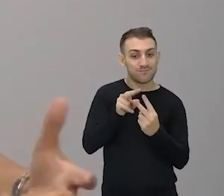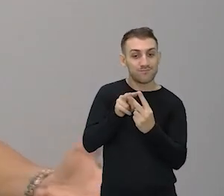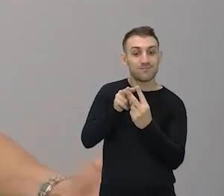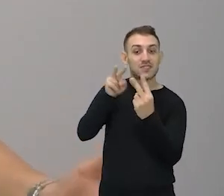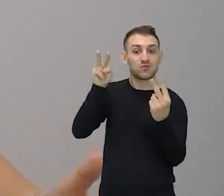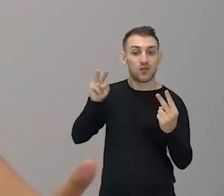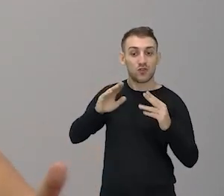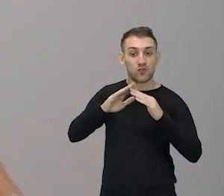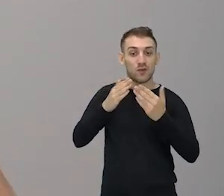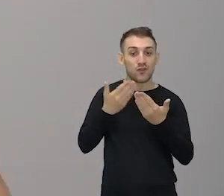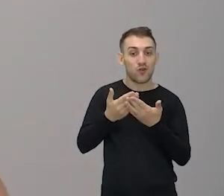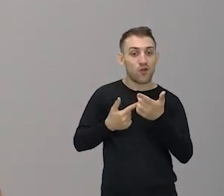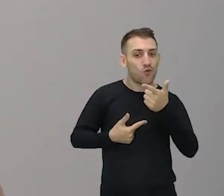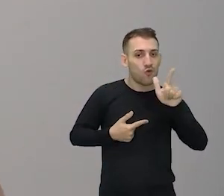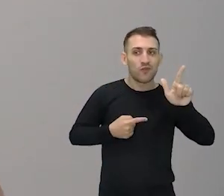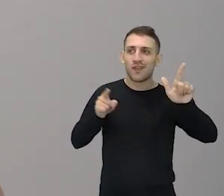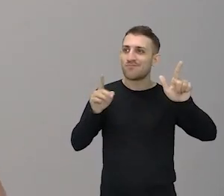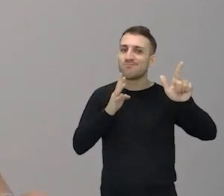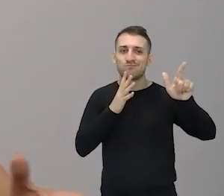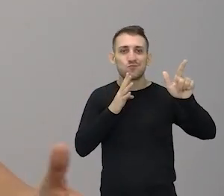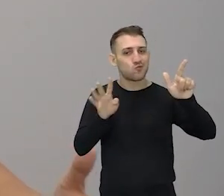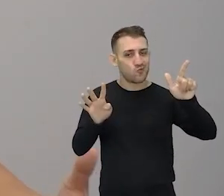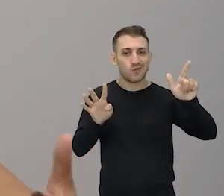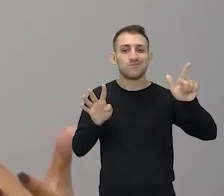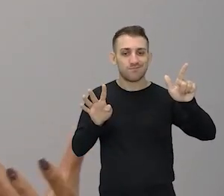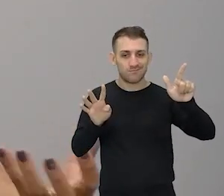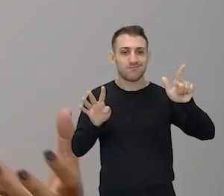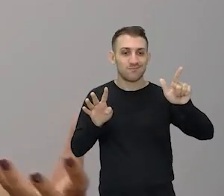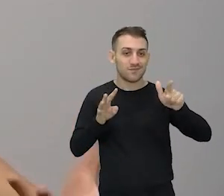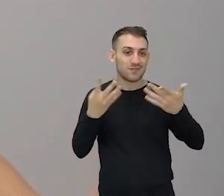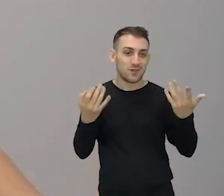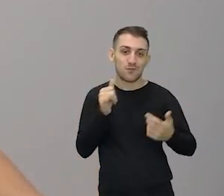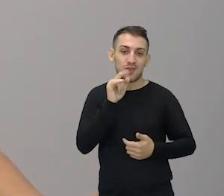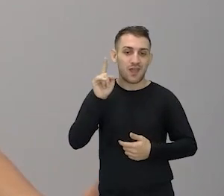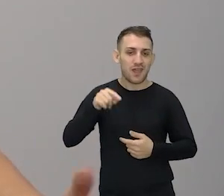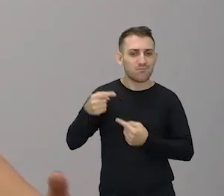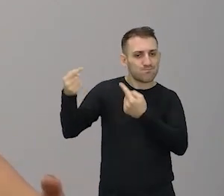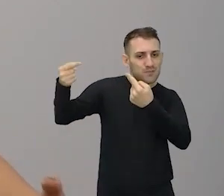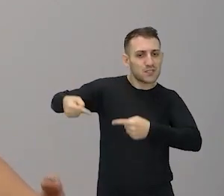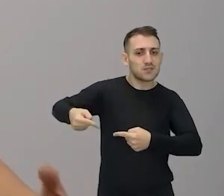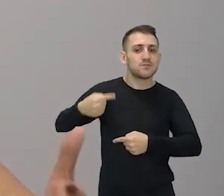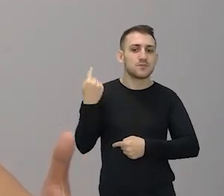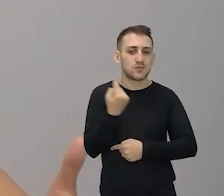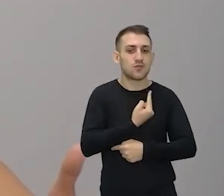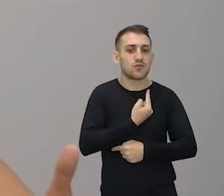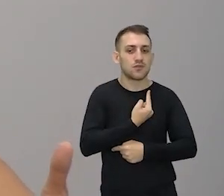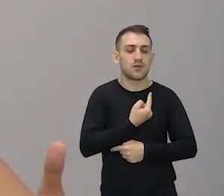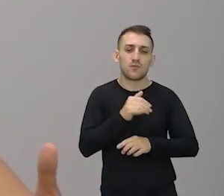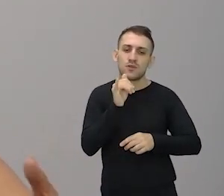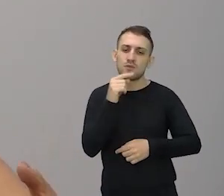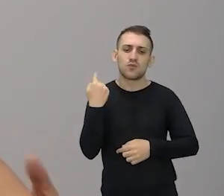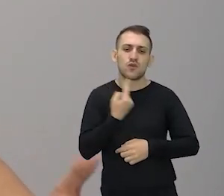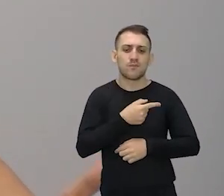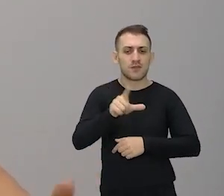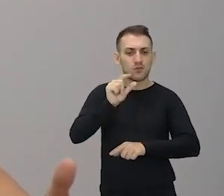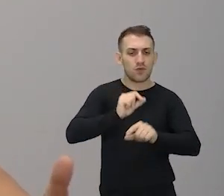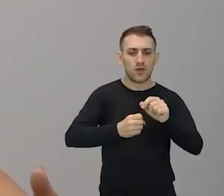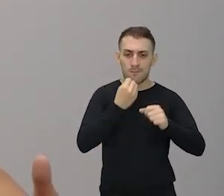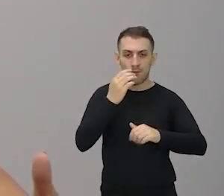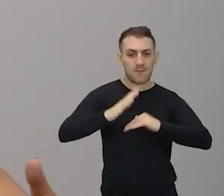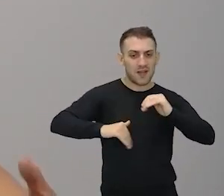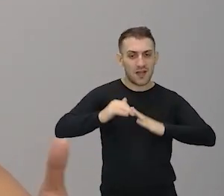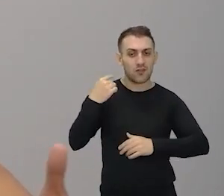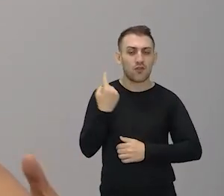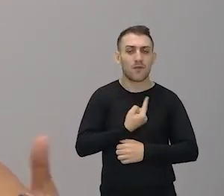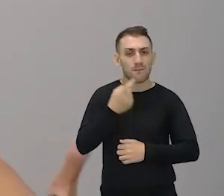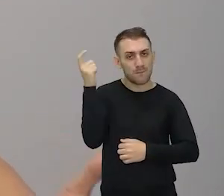numa escola que ele não conhecia, né? Então, assim, era um desafio para a gente. E quando nós escolhemos a boa prática, pensamos